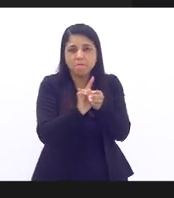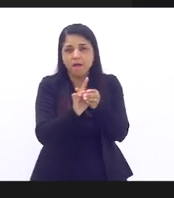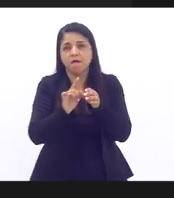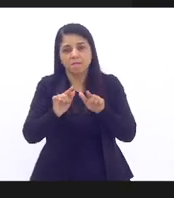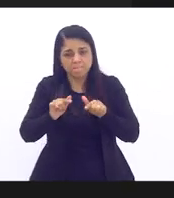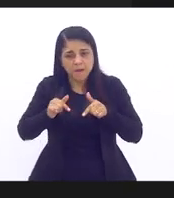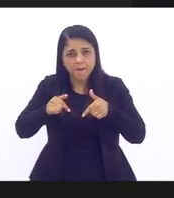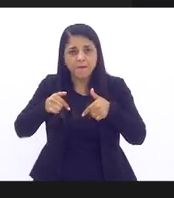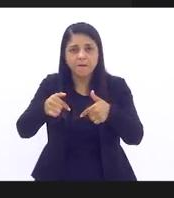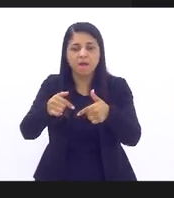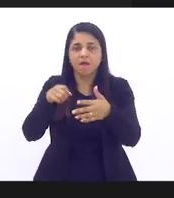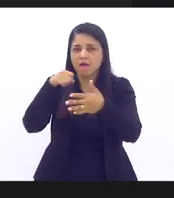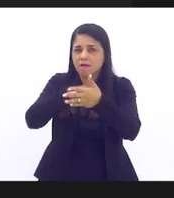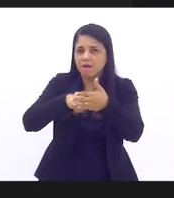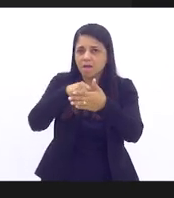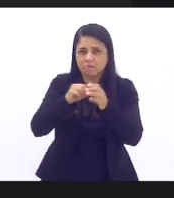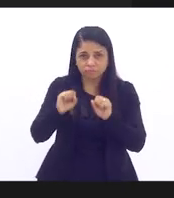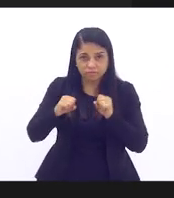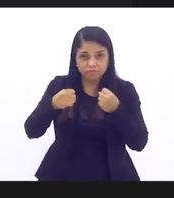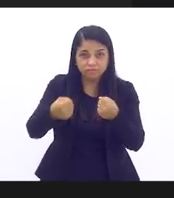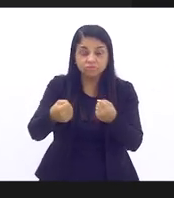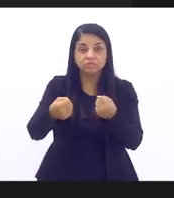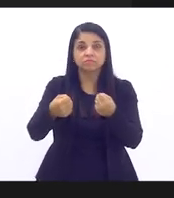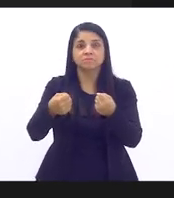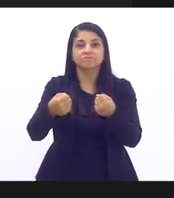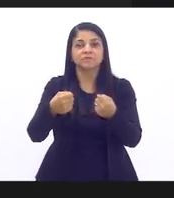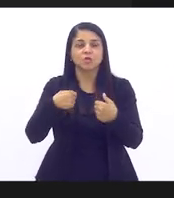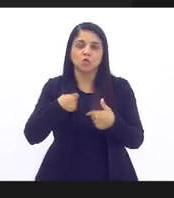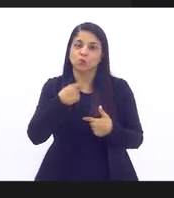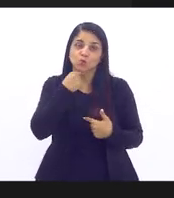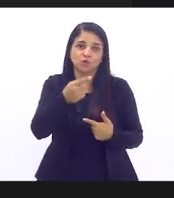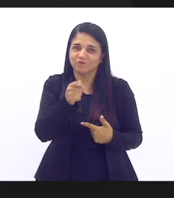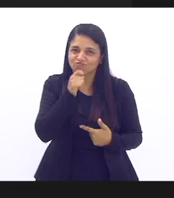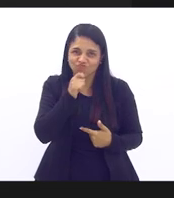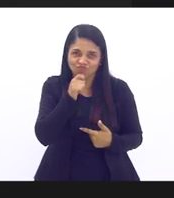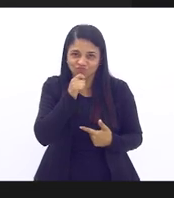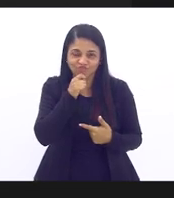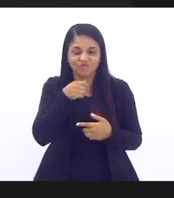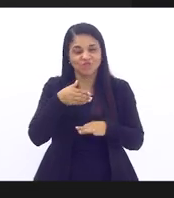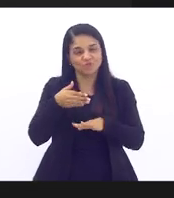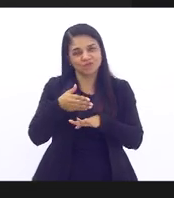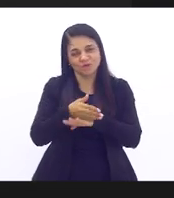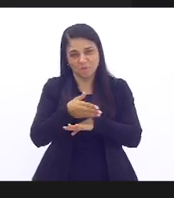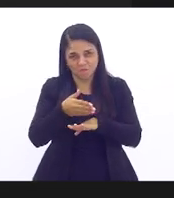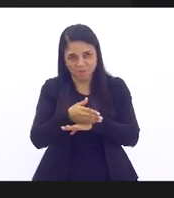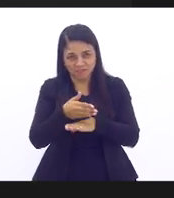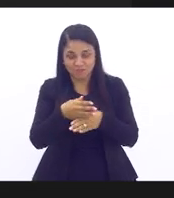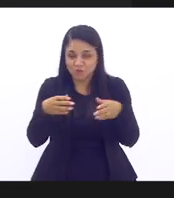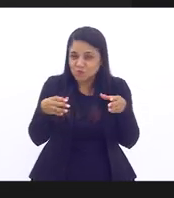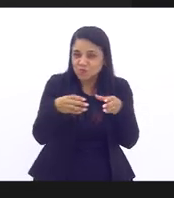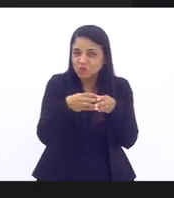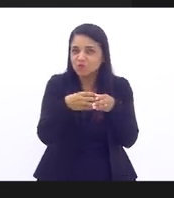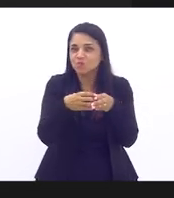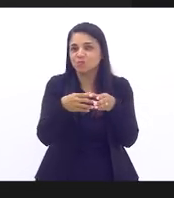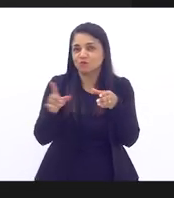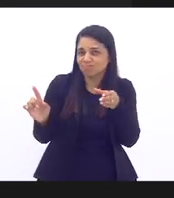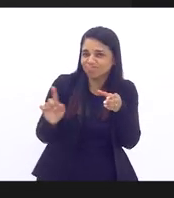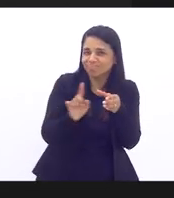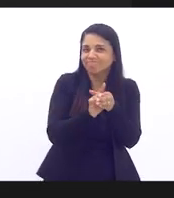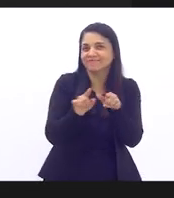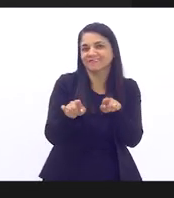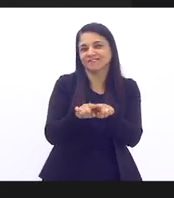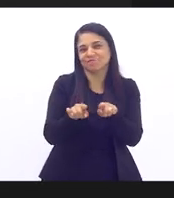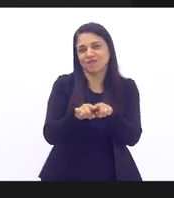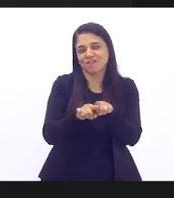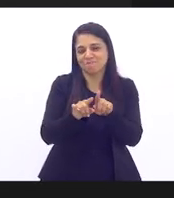não tive é sombra de dúvida que estaria participando de um grupo que só potencializaria